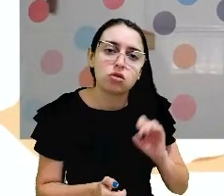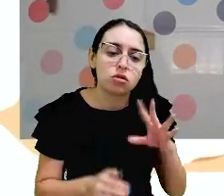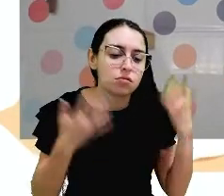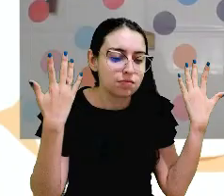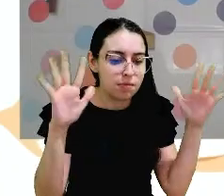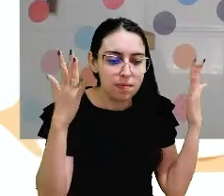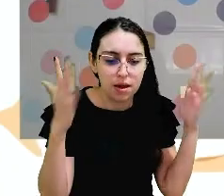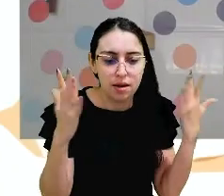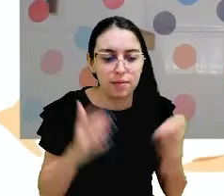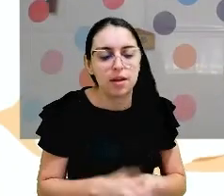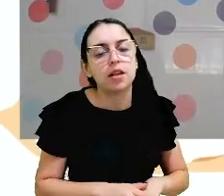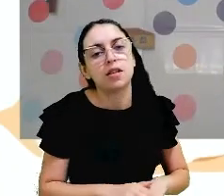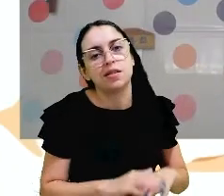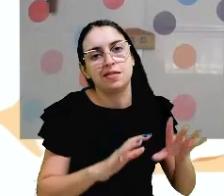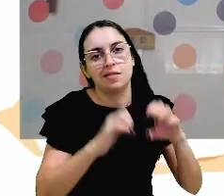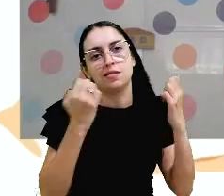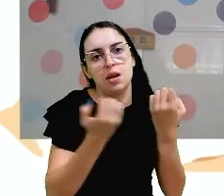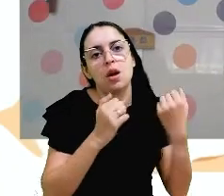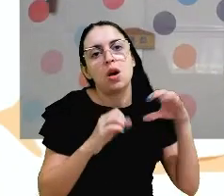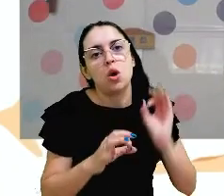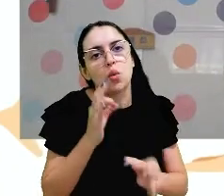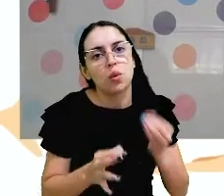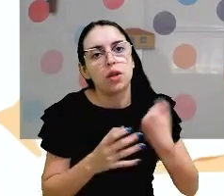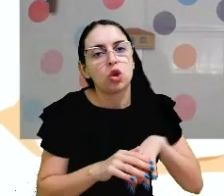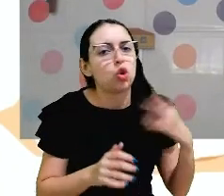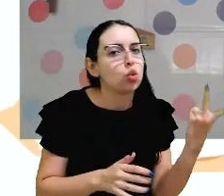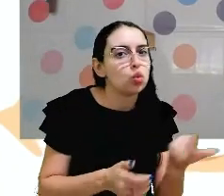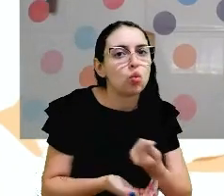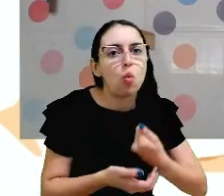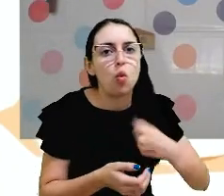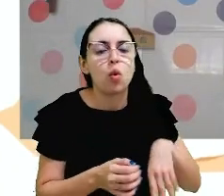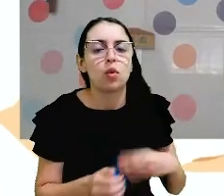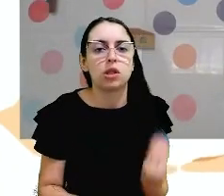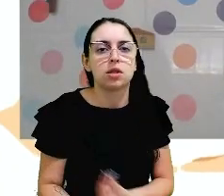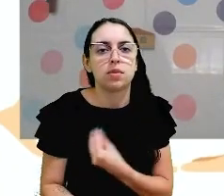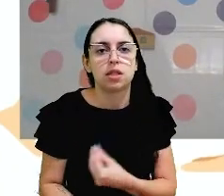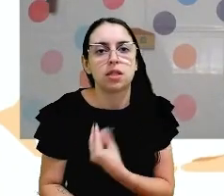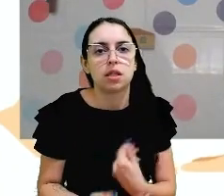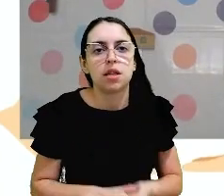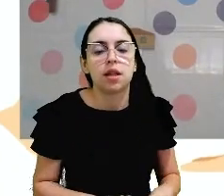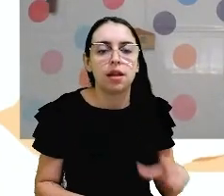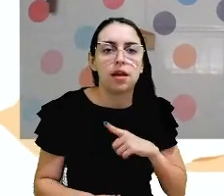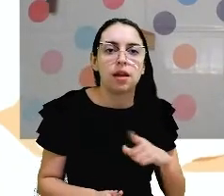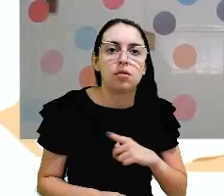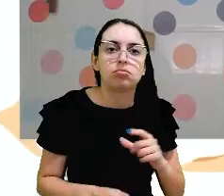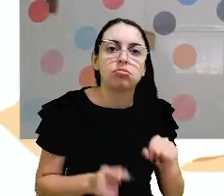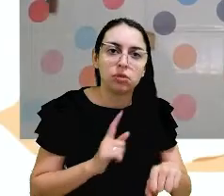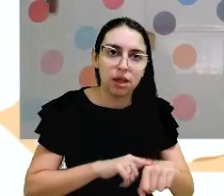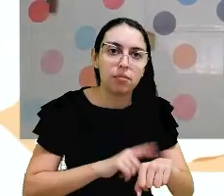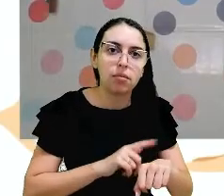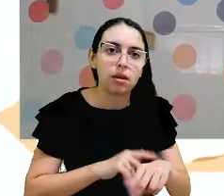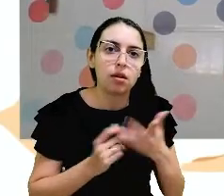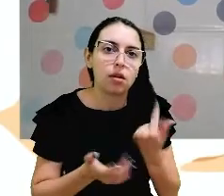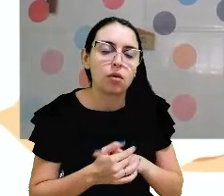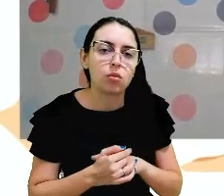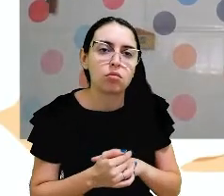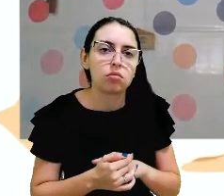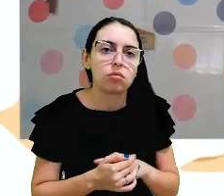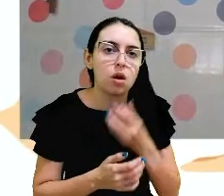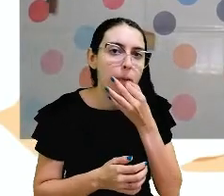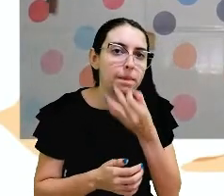parabenizar a organização do evento aí, a todos que participaram. Temos aqui algum tempinho ainda para os comentários